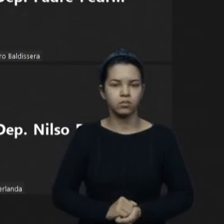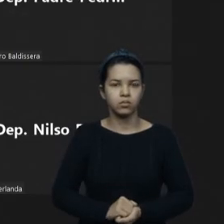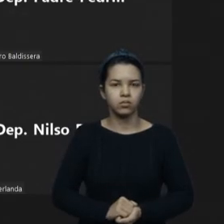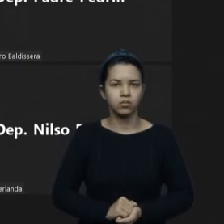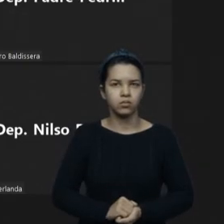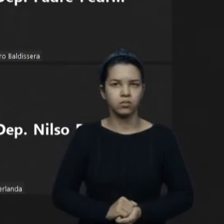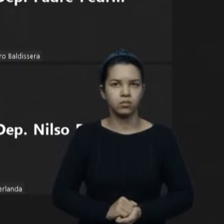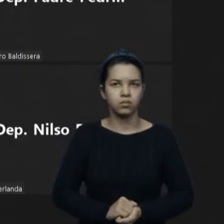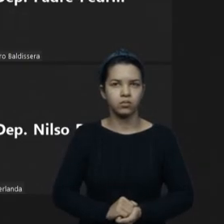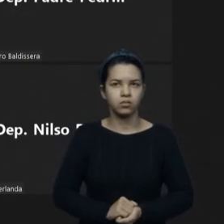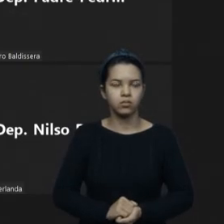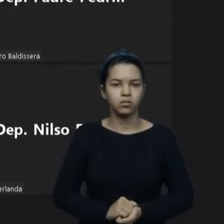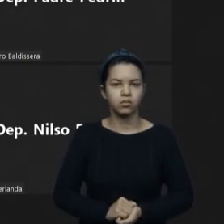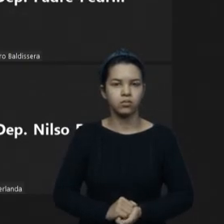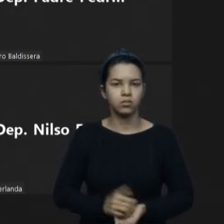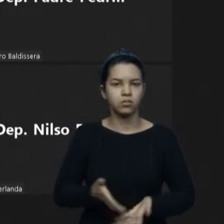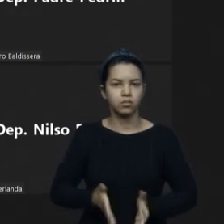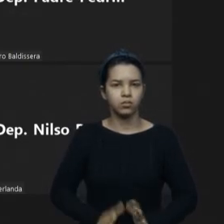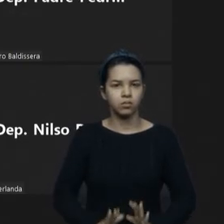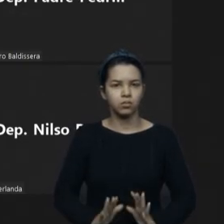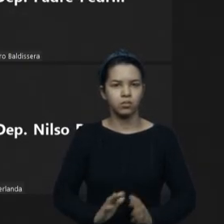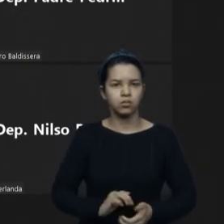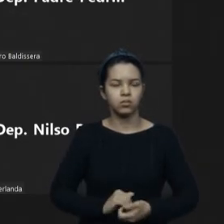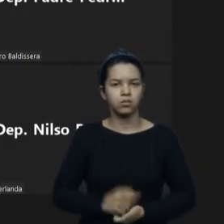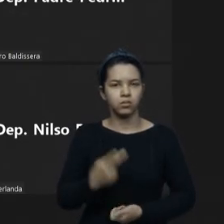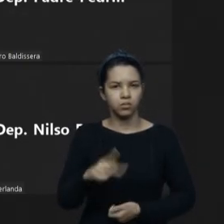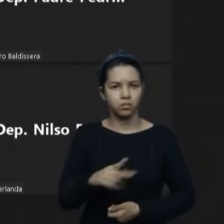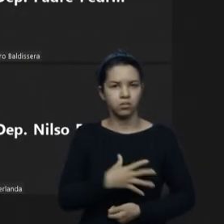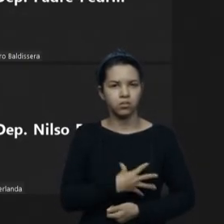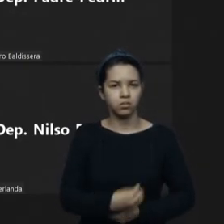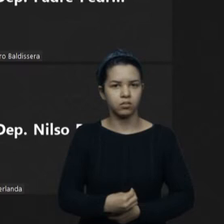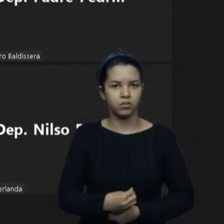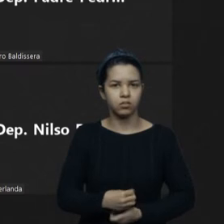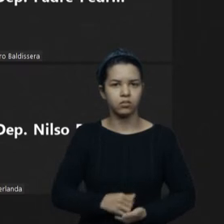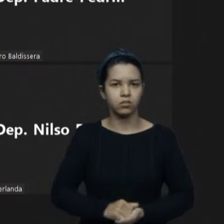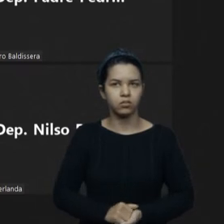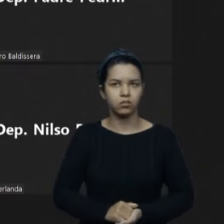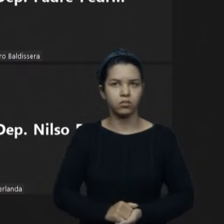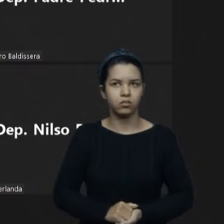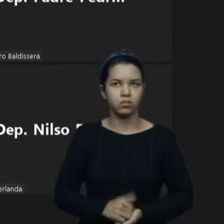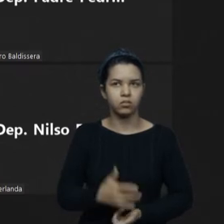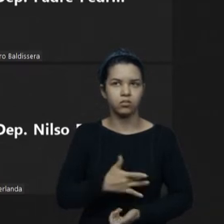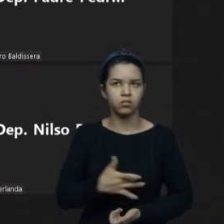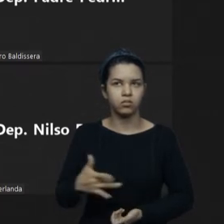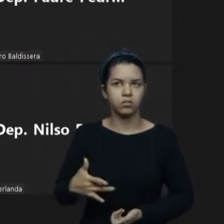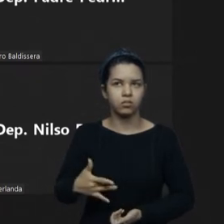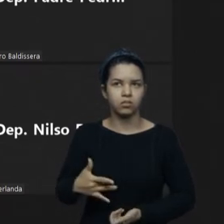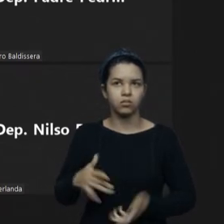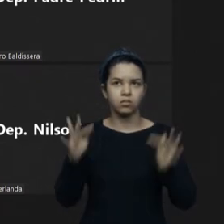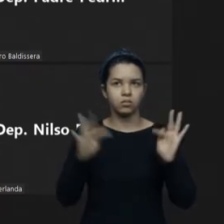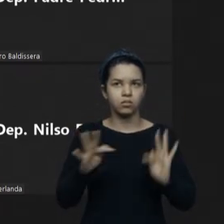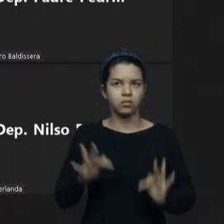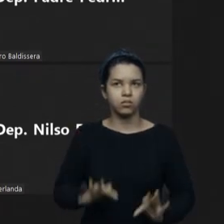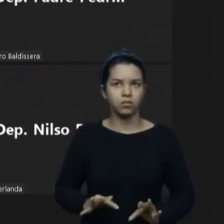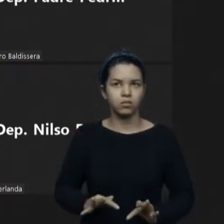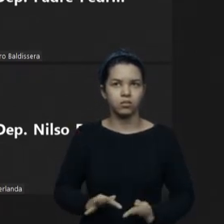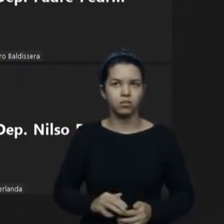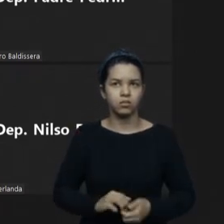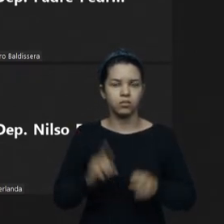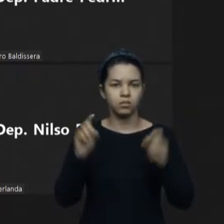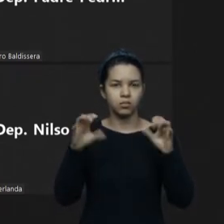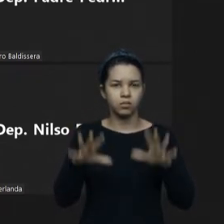O nascimento do seu filho e bastante saúde, felicidade. Deus